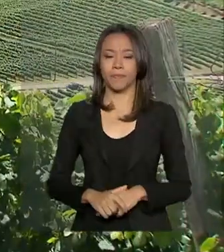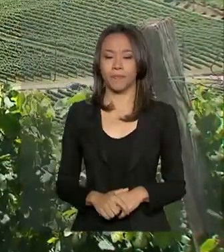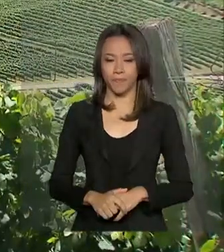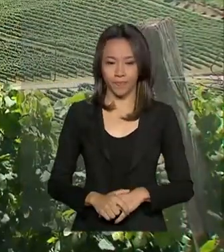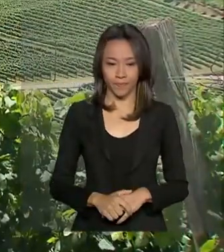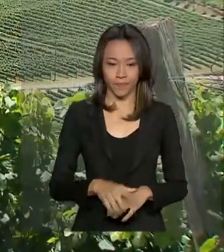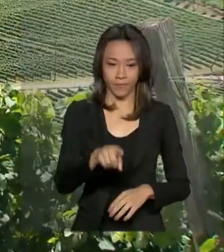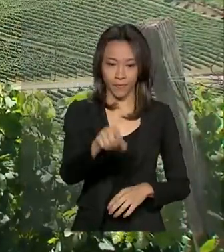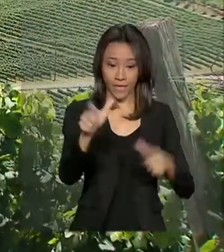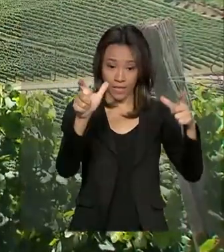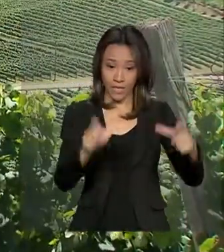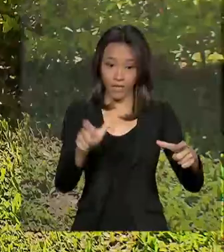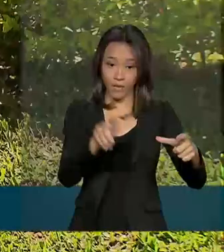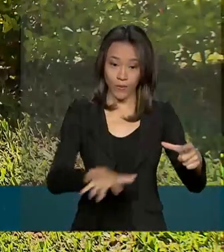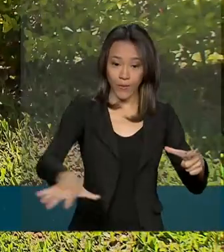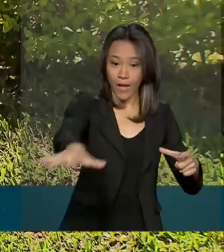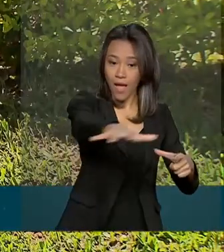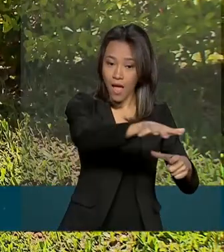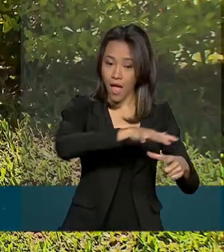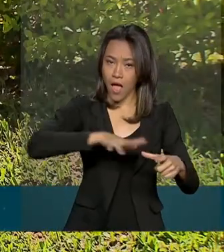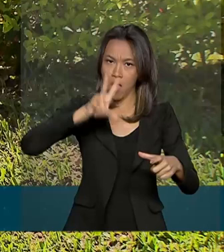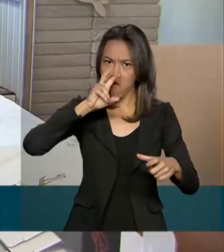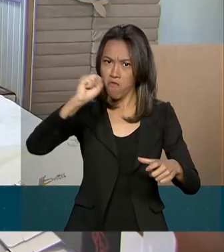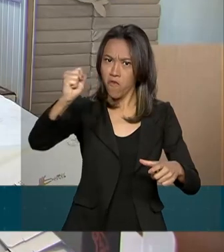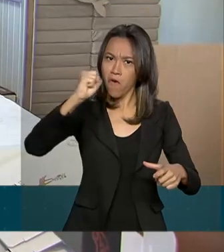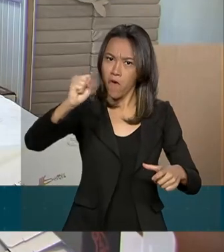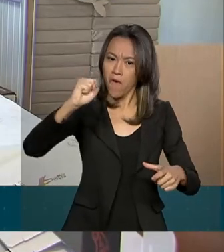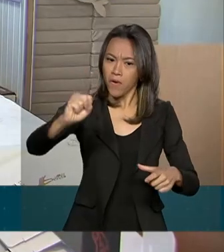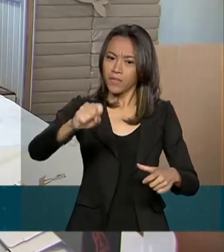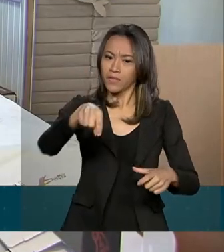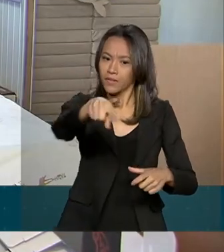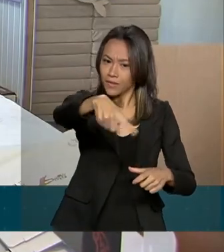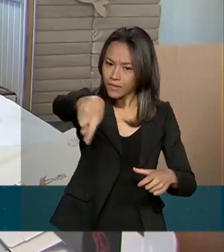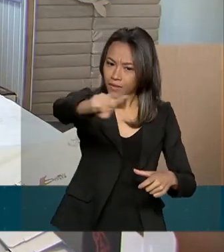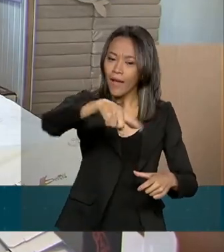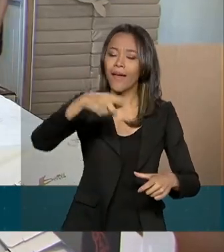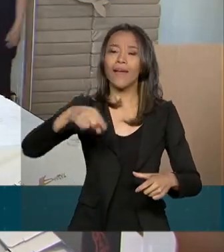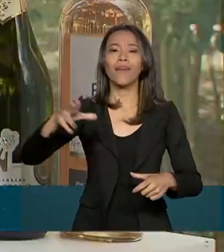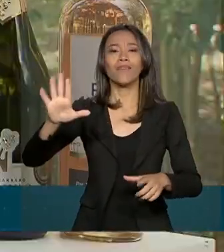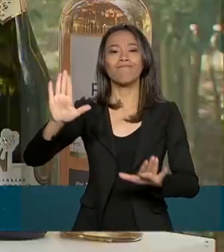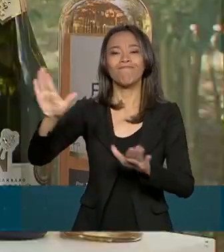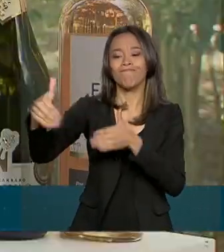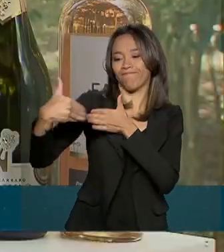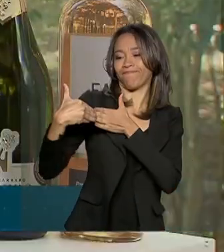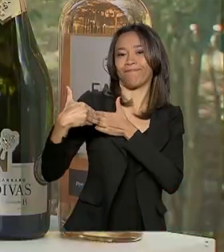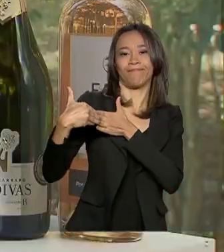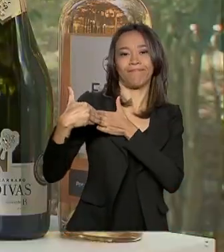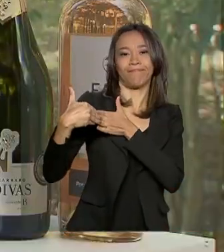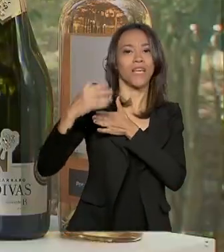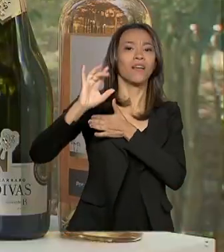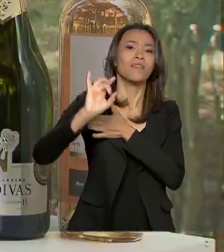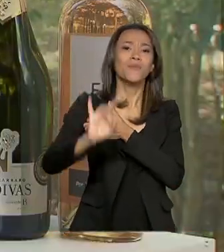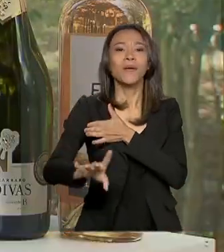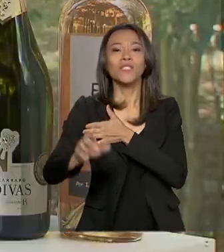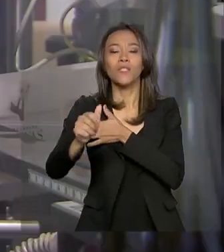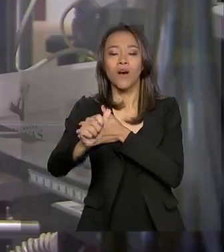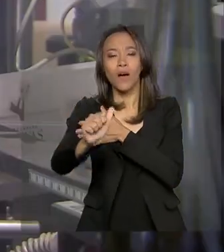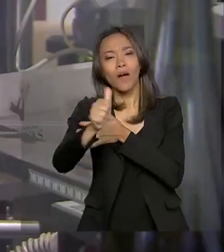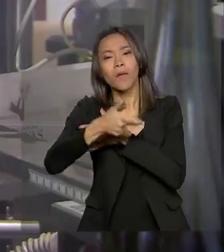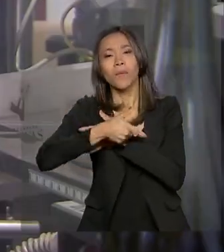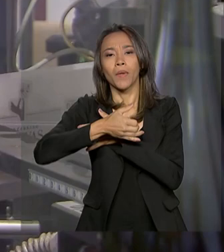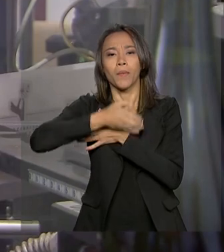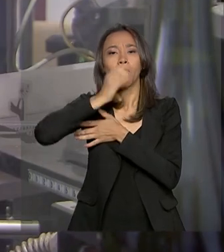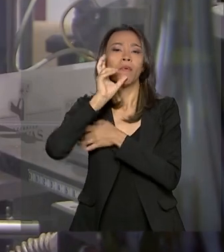Nessa vinícola familiar, o ponto forte é atendimento personalizado. Não se trata apenas de beber vinho,